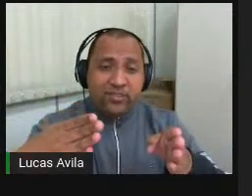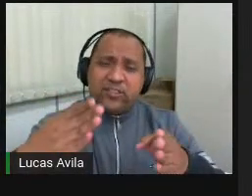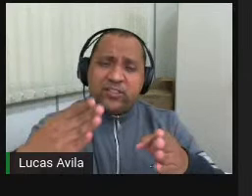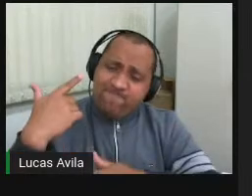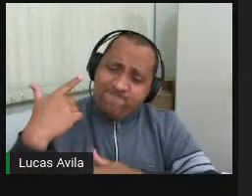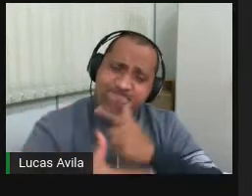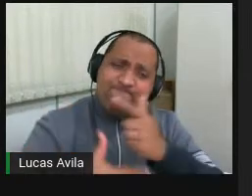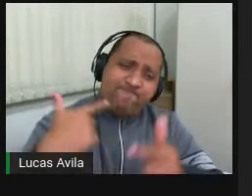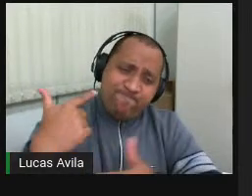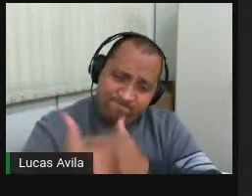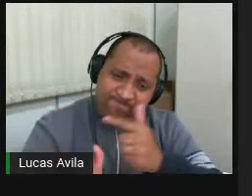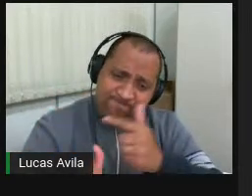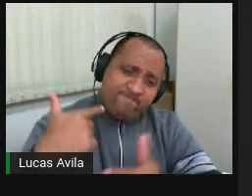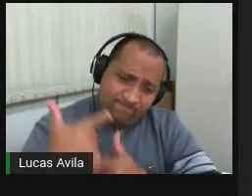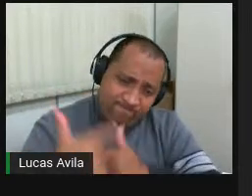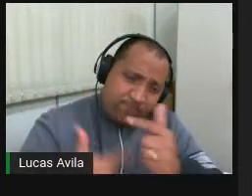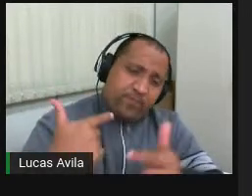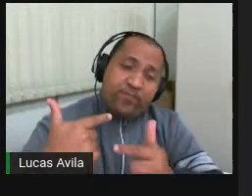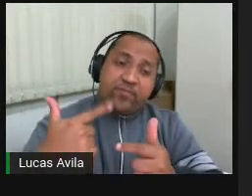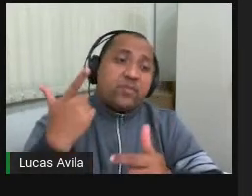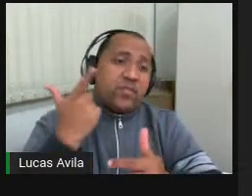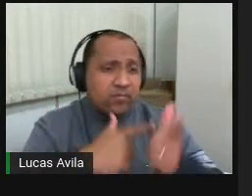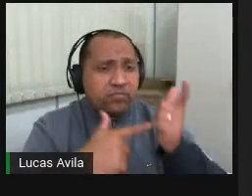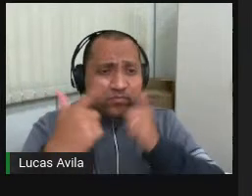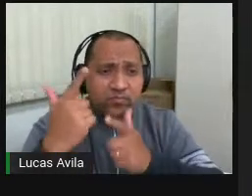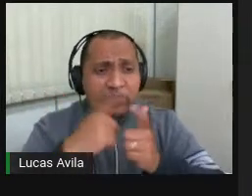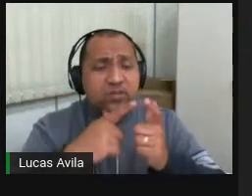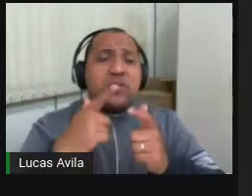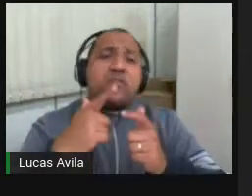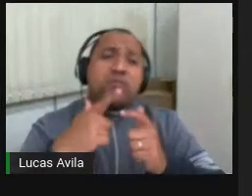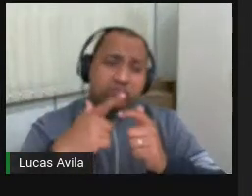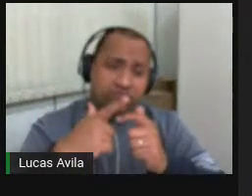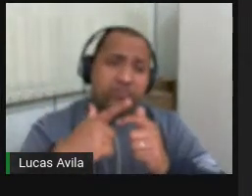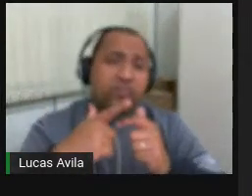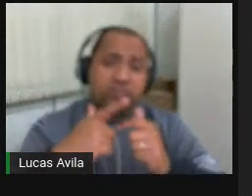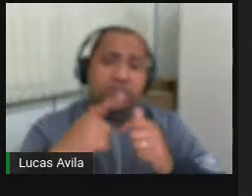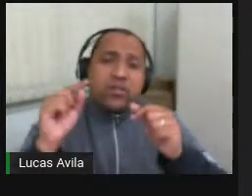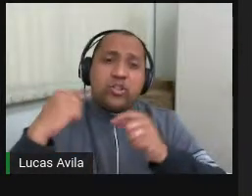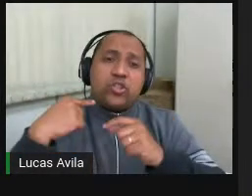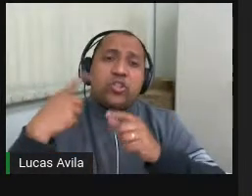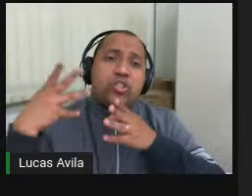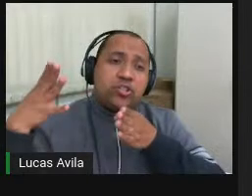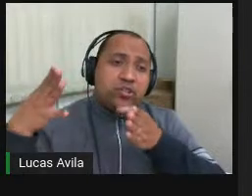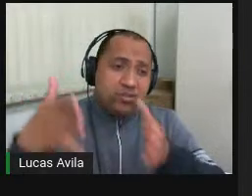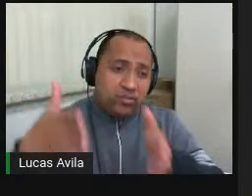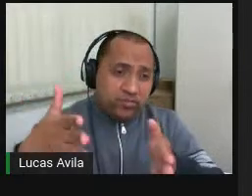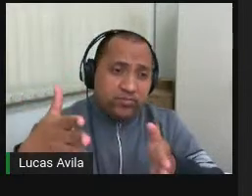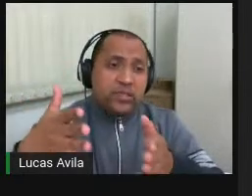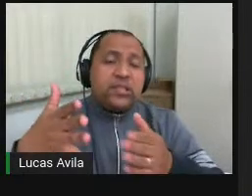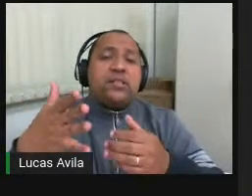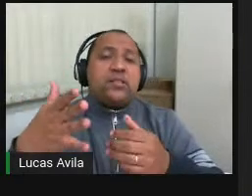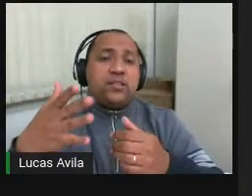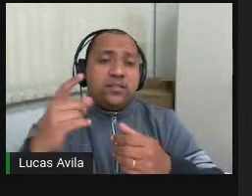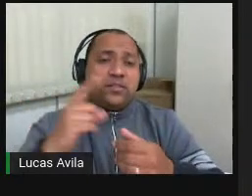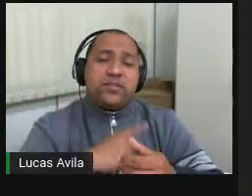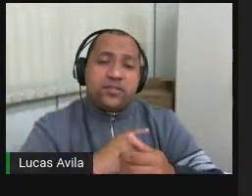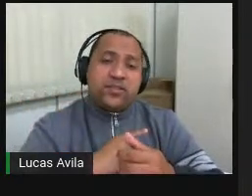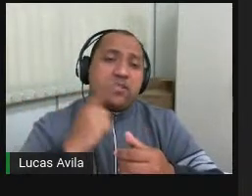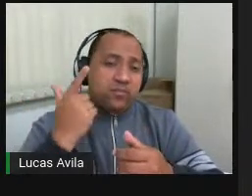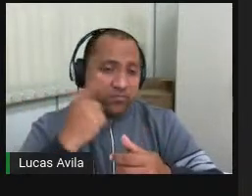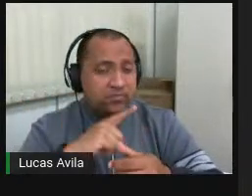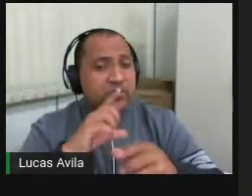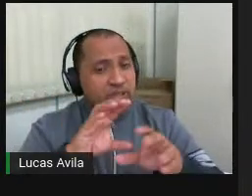trabalharam incansavelmente para que chegássemos até aqui e para que essa formação,